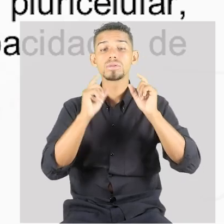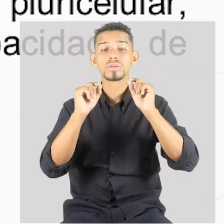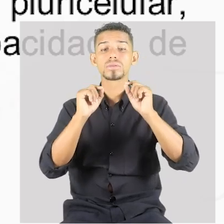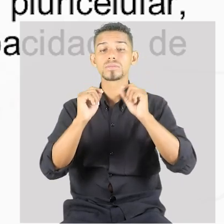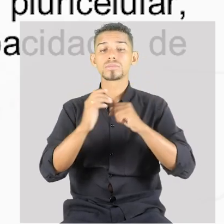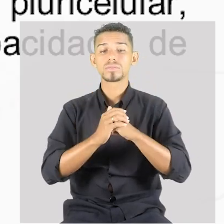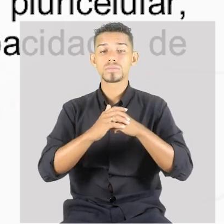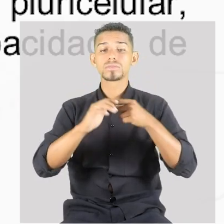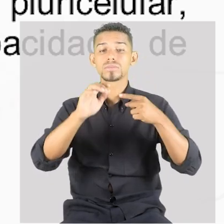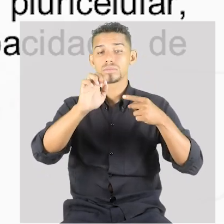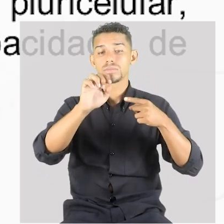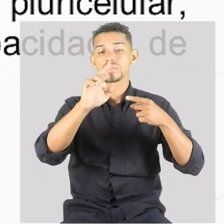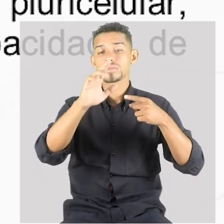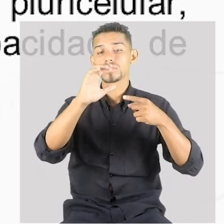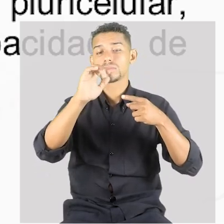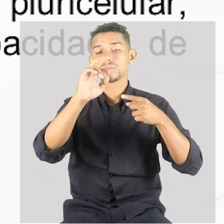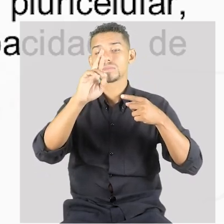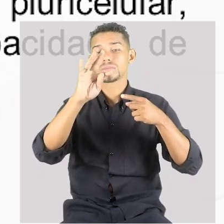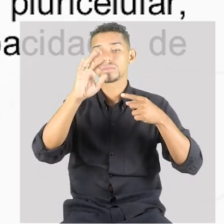características: eucarioto,